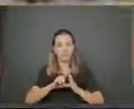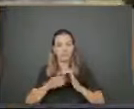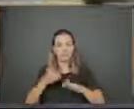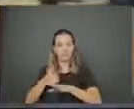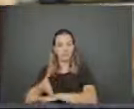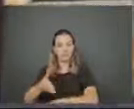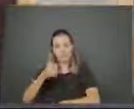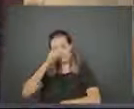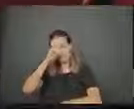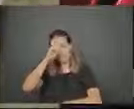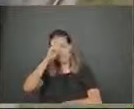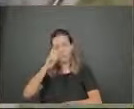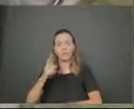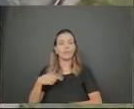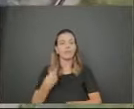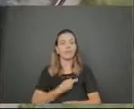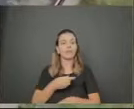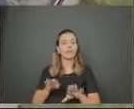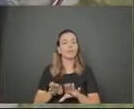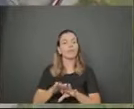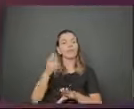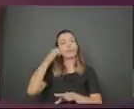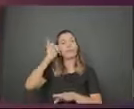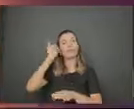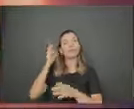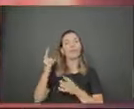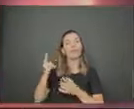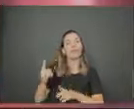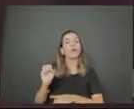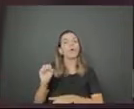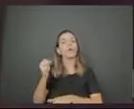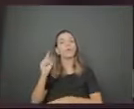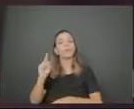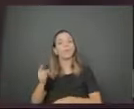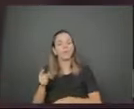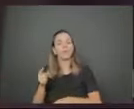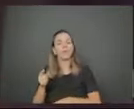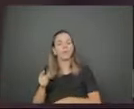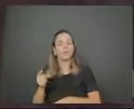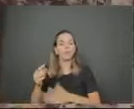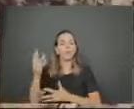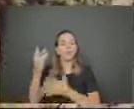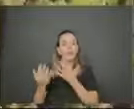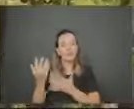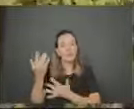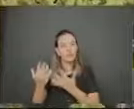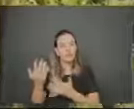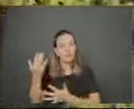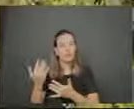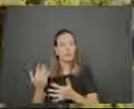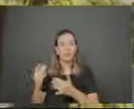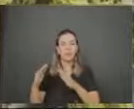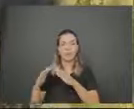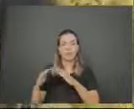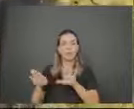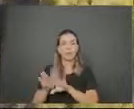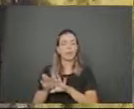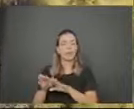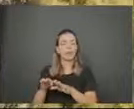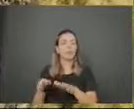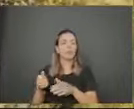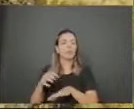de aproximadamente 8 mil incêndios em edificações e meios de transporte. Atuamos em mais de